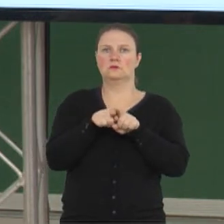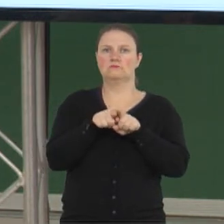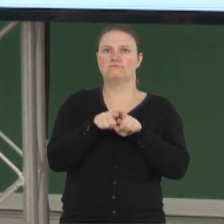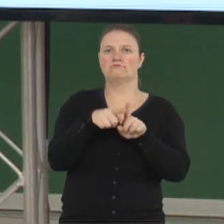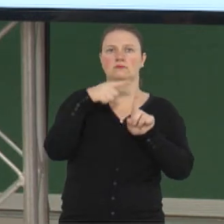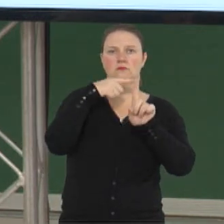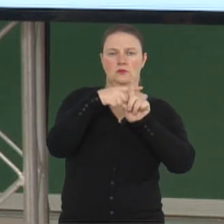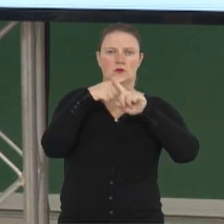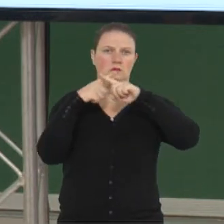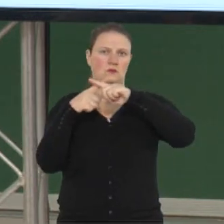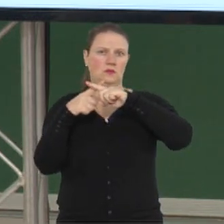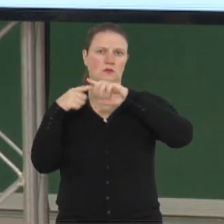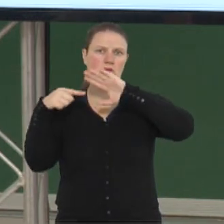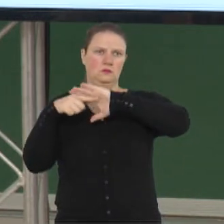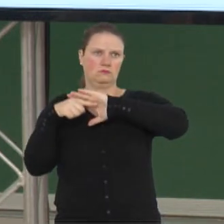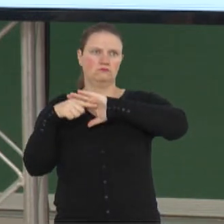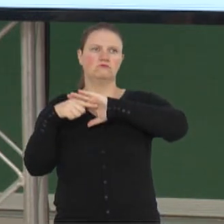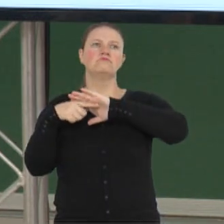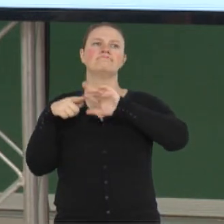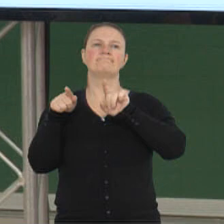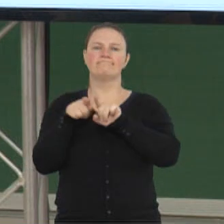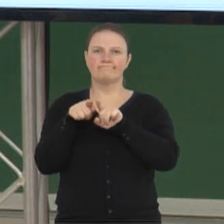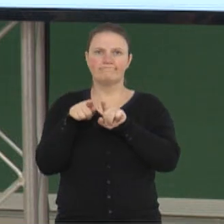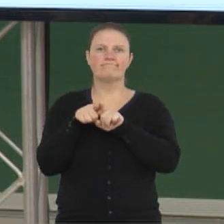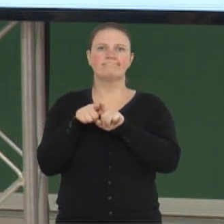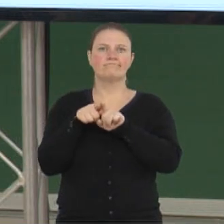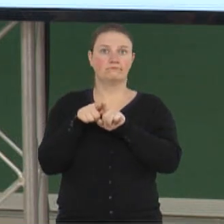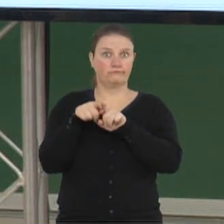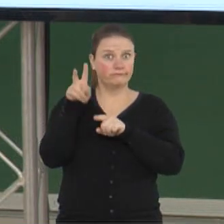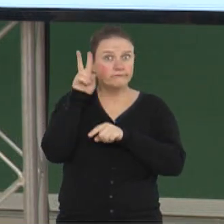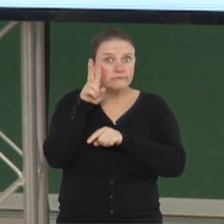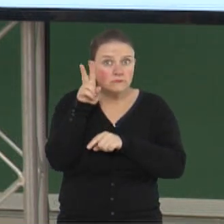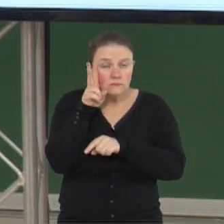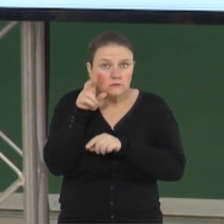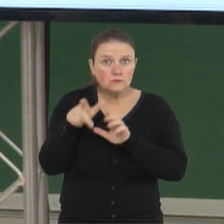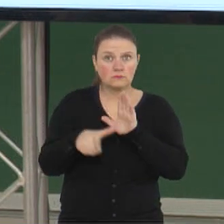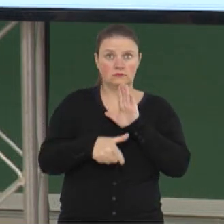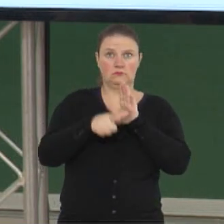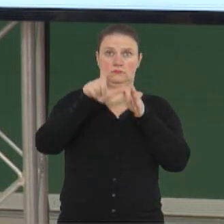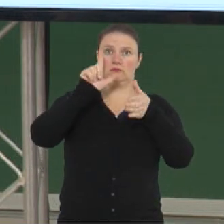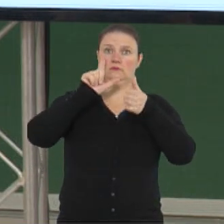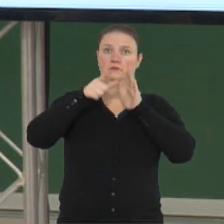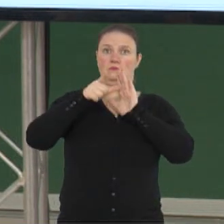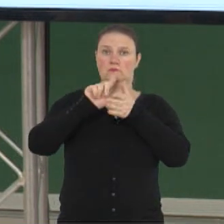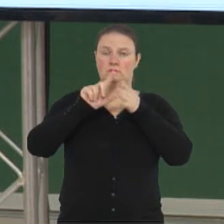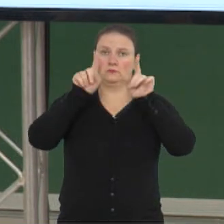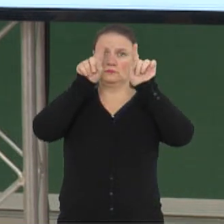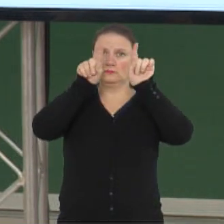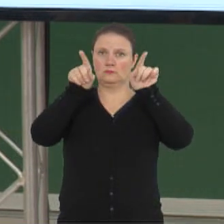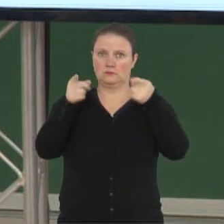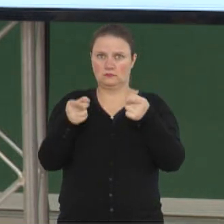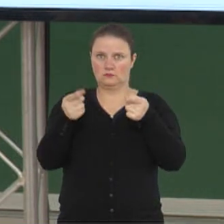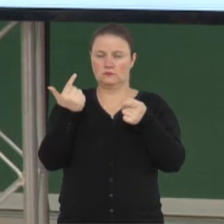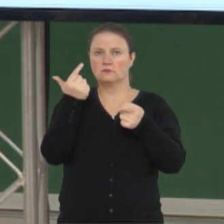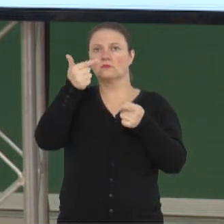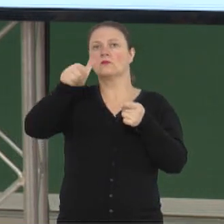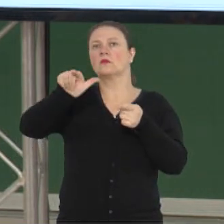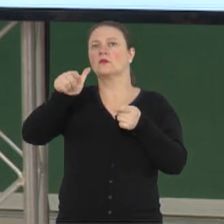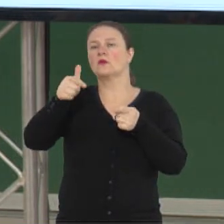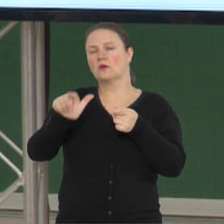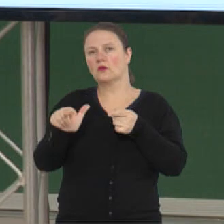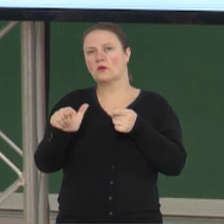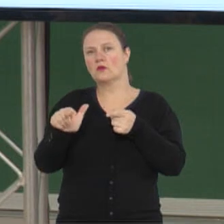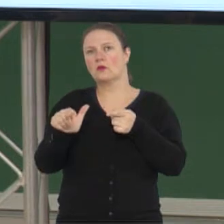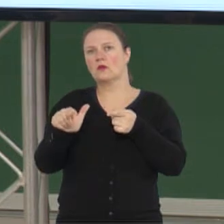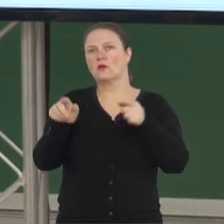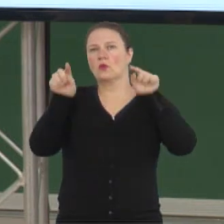ditas na expressão. Sendo assim, vamos lembrar, primeiro os parênteses e depois